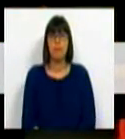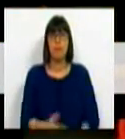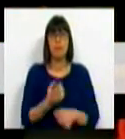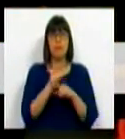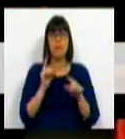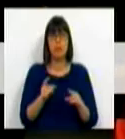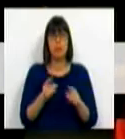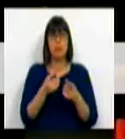Por que deixaram de ser auditores do banco?